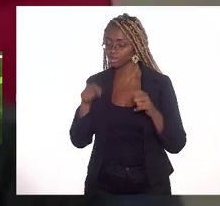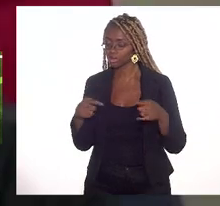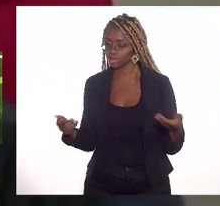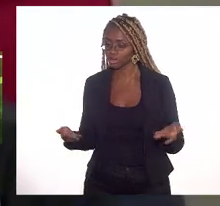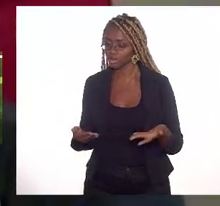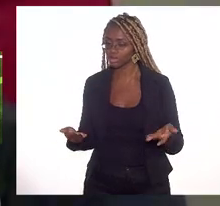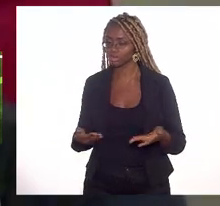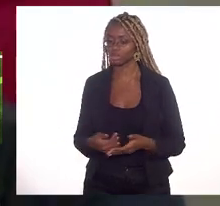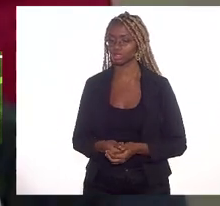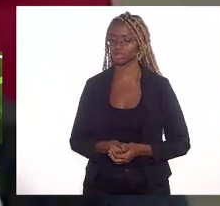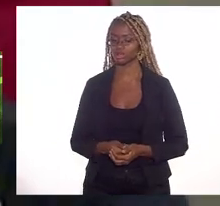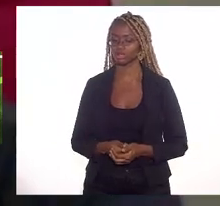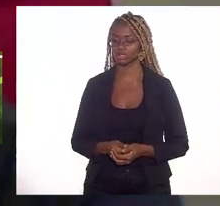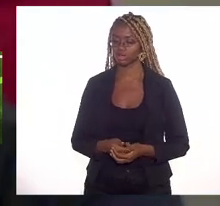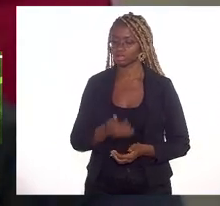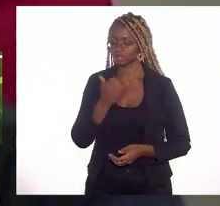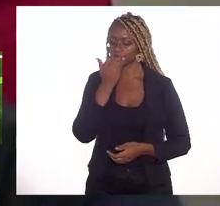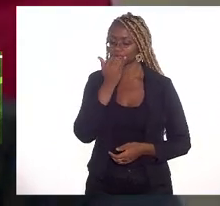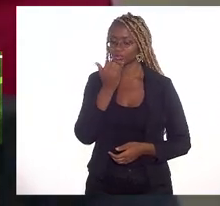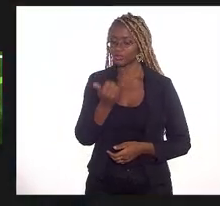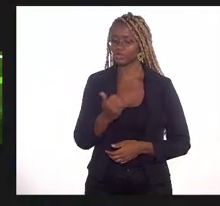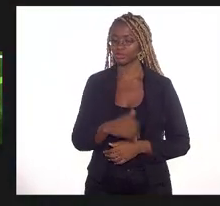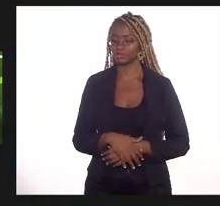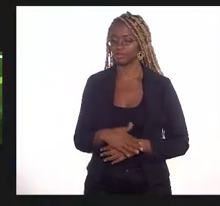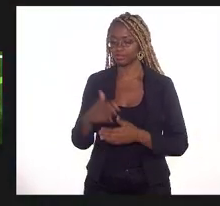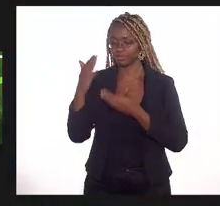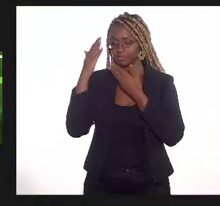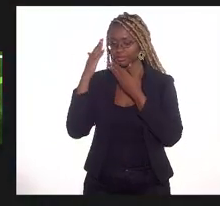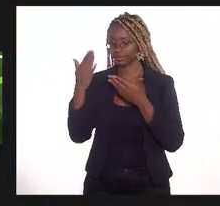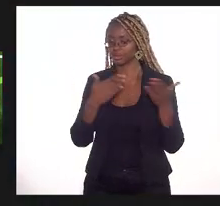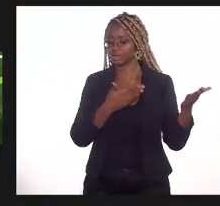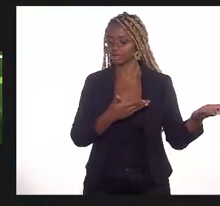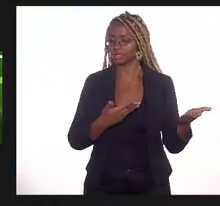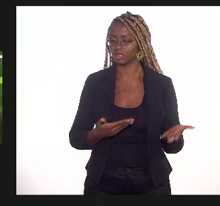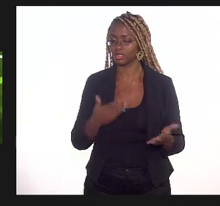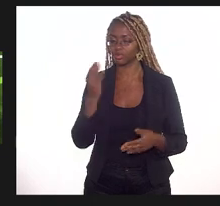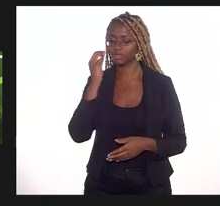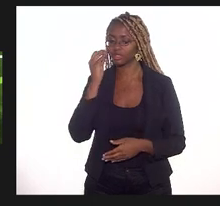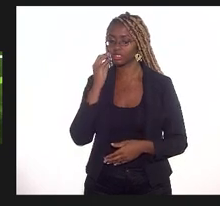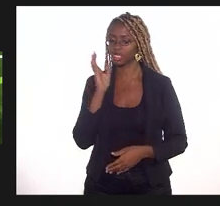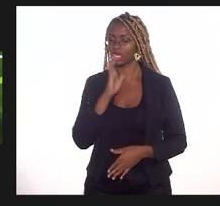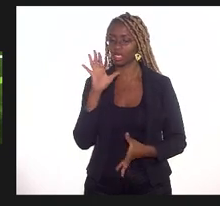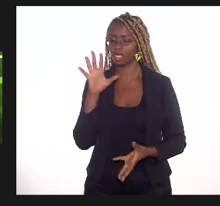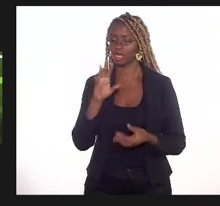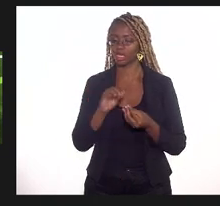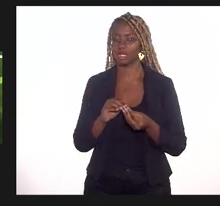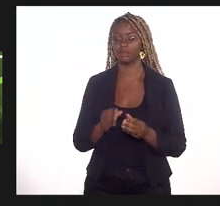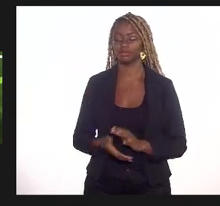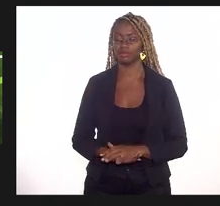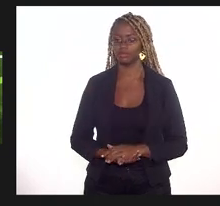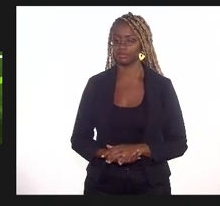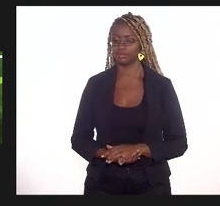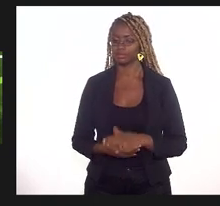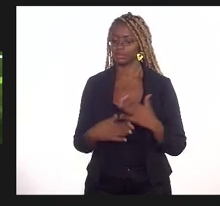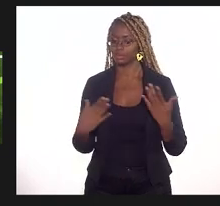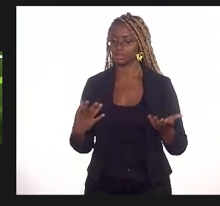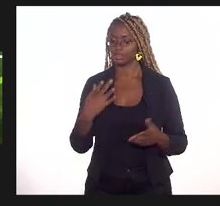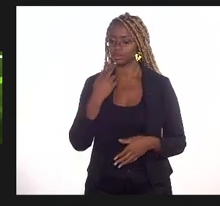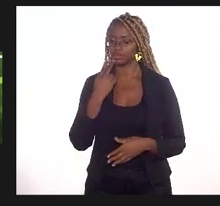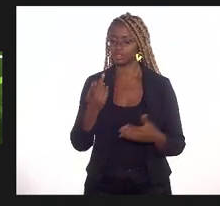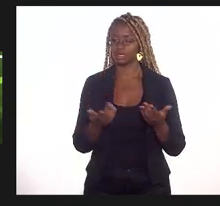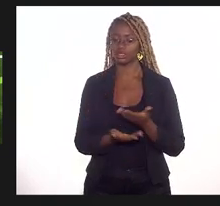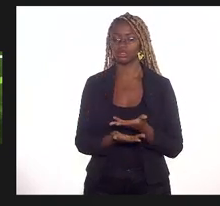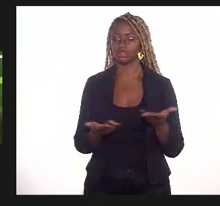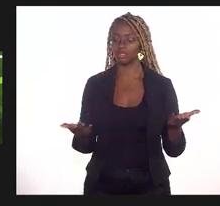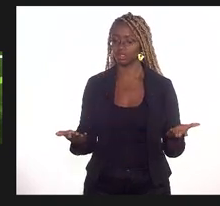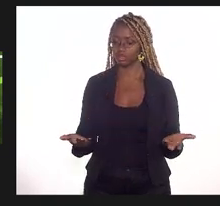querida. Ah, desculpa. Eu agradeço o convite, vou tentar ser bem breve. Então, saúdo a todos,